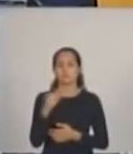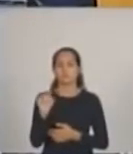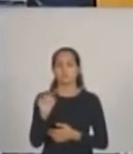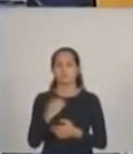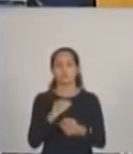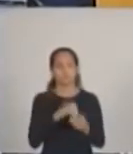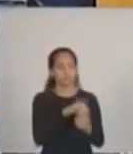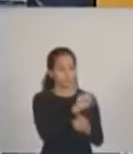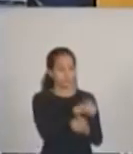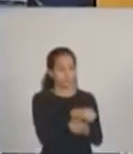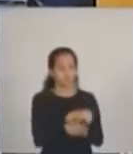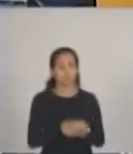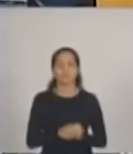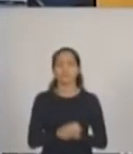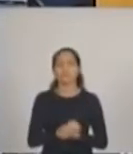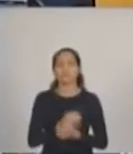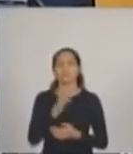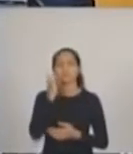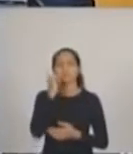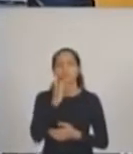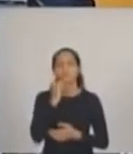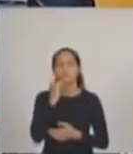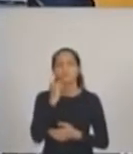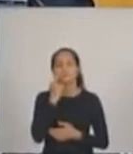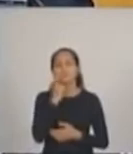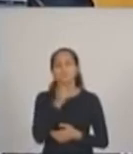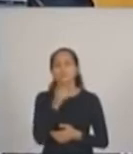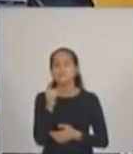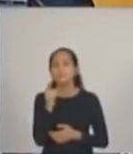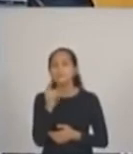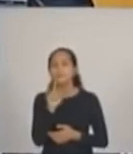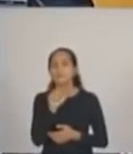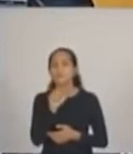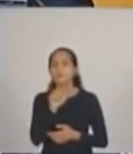Sim. Eu estou vendo a deputada Irine ali.